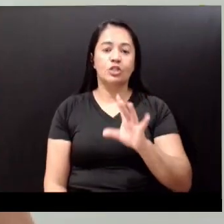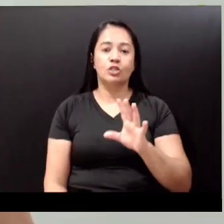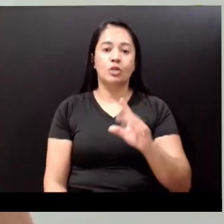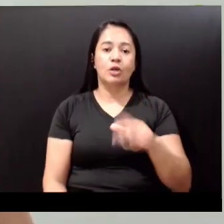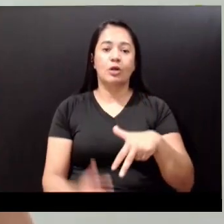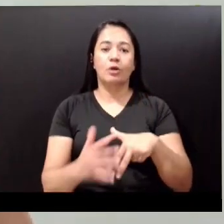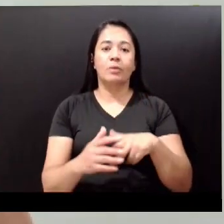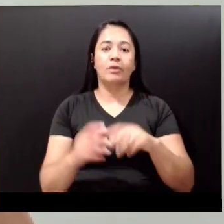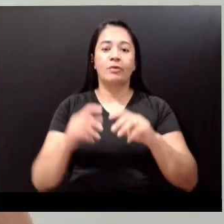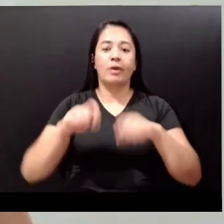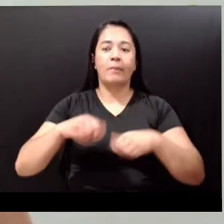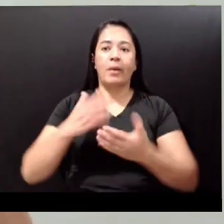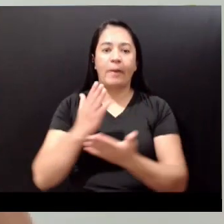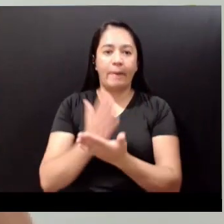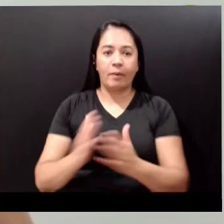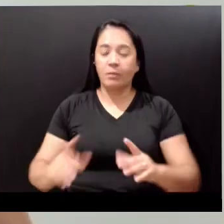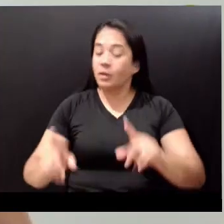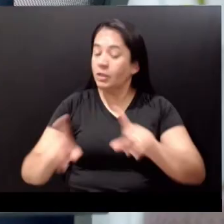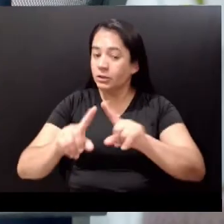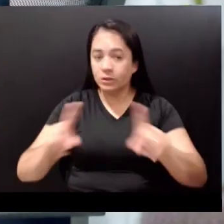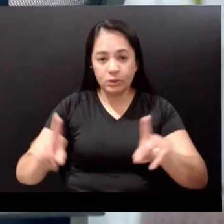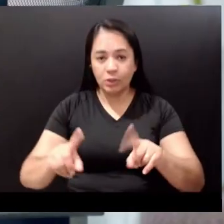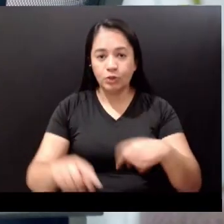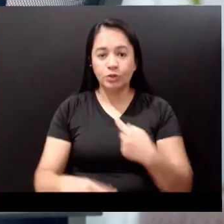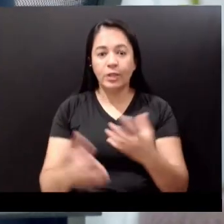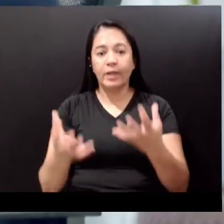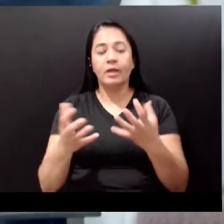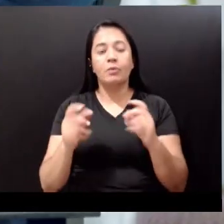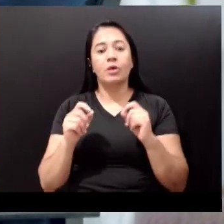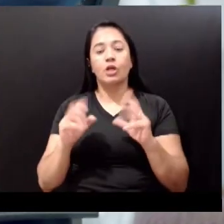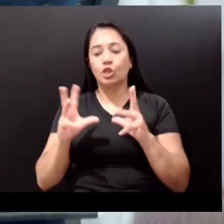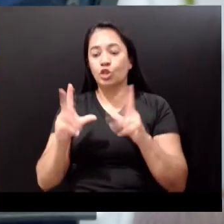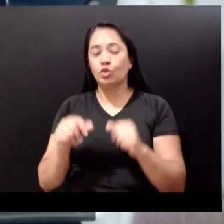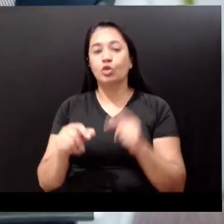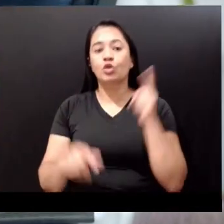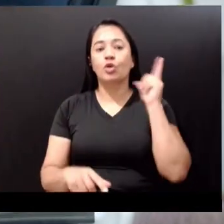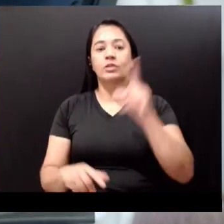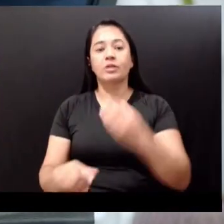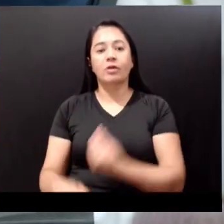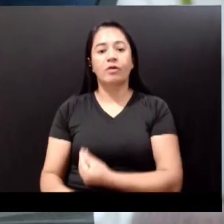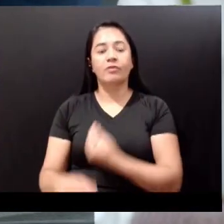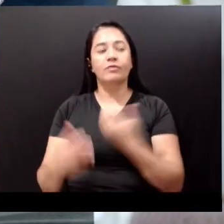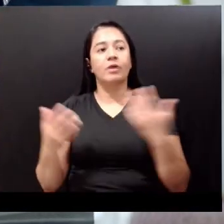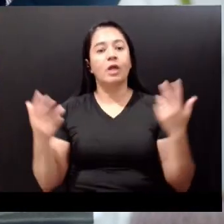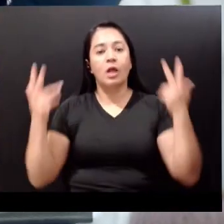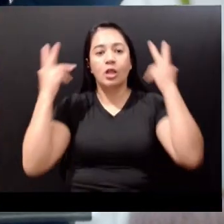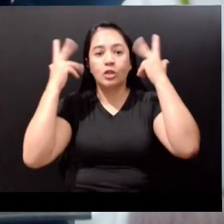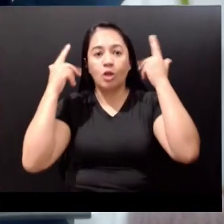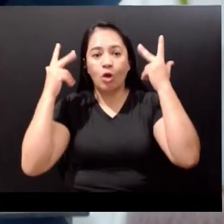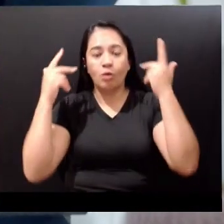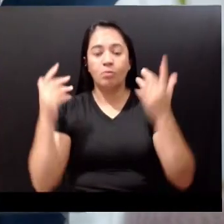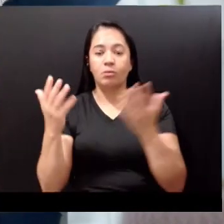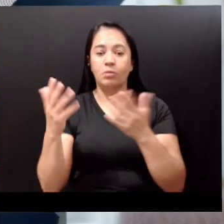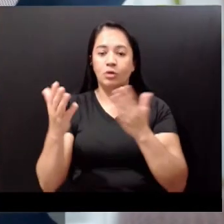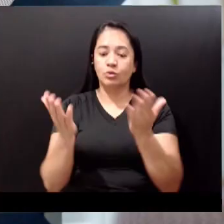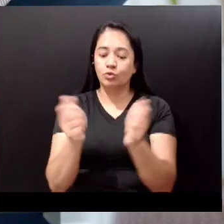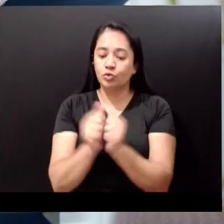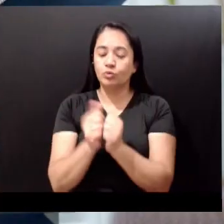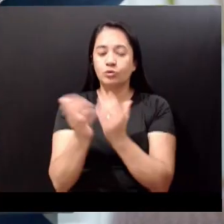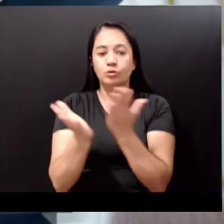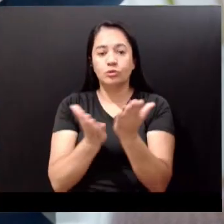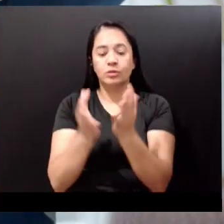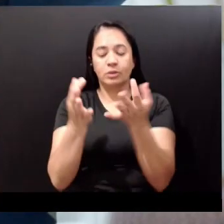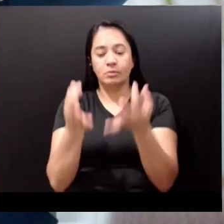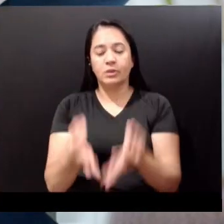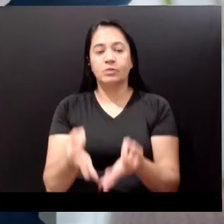esses pacientes fiquem incapacitados, muito pelo contrário, nós queremos que todos tenham vida plena, que com o tratamento adequado